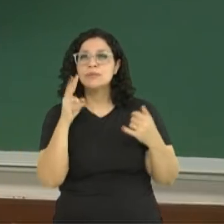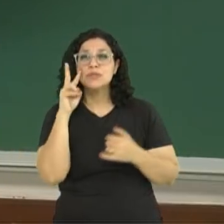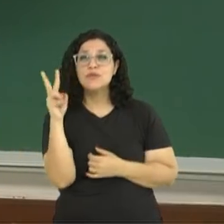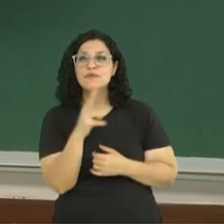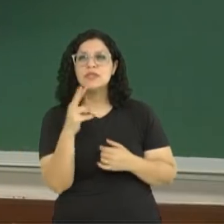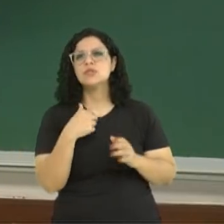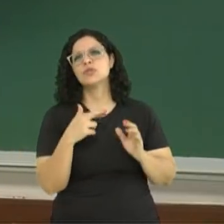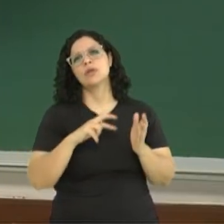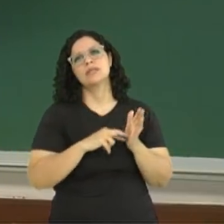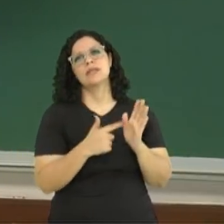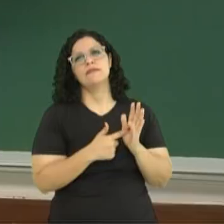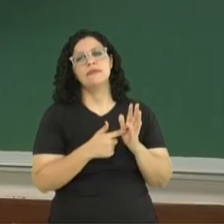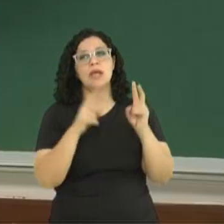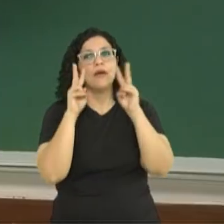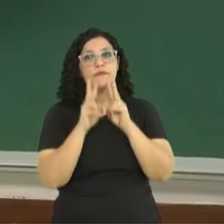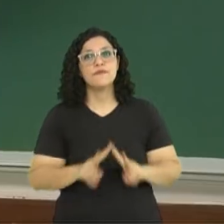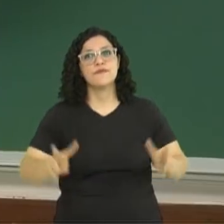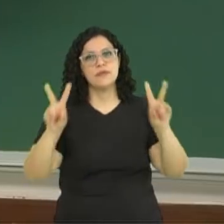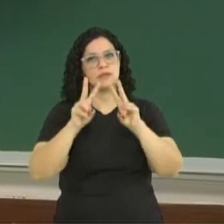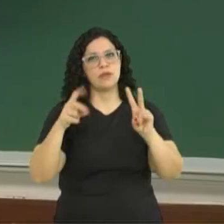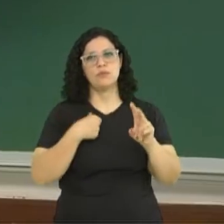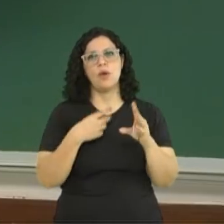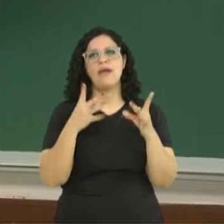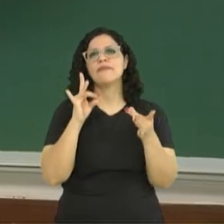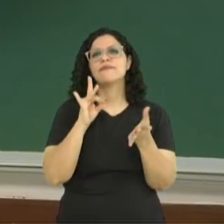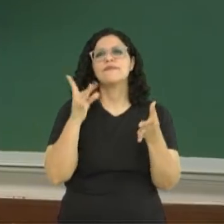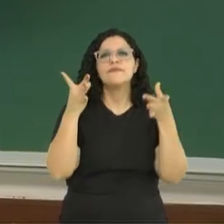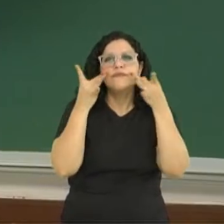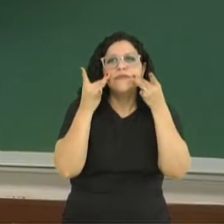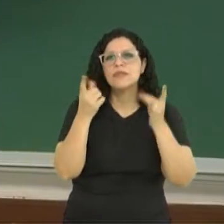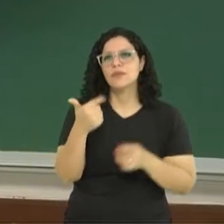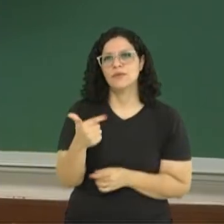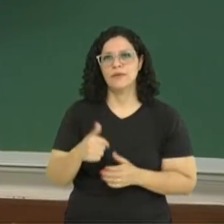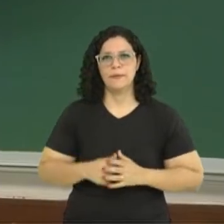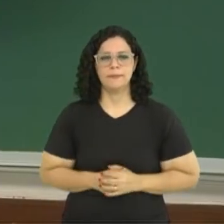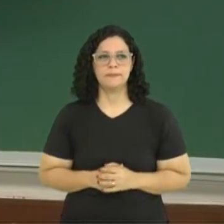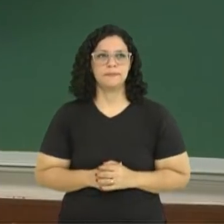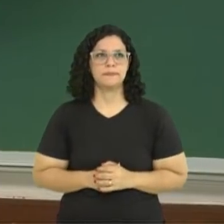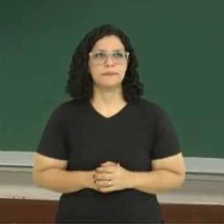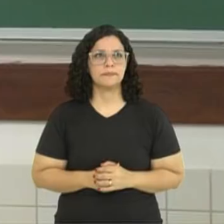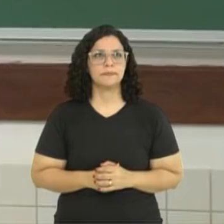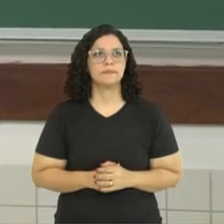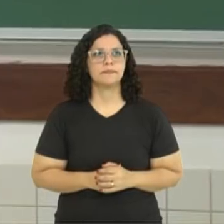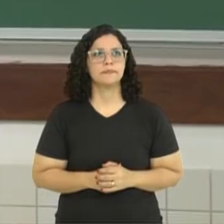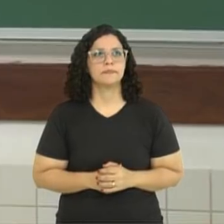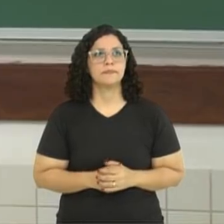uma representação, uma ilusão de ótica, mas não deixa de ser uma textura, mas uma textura visual.